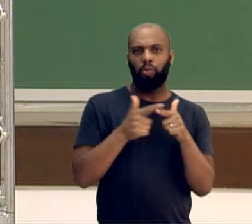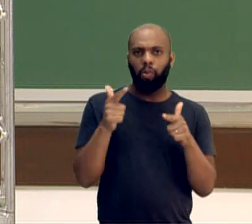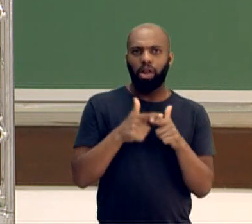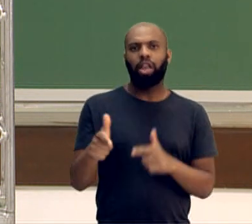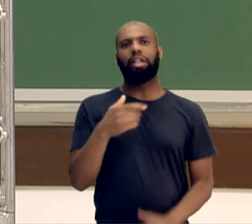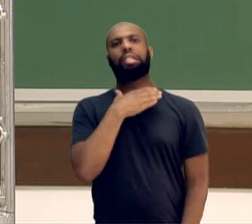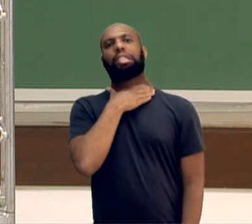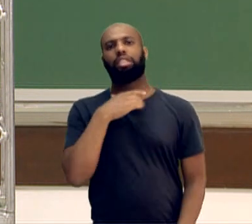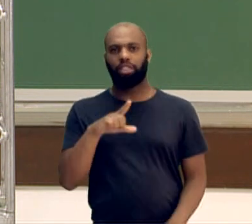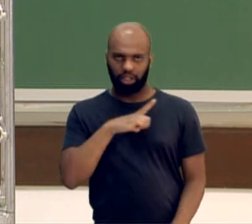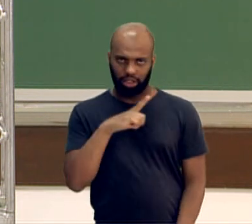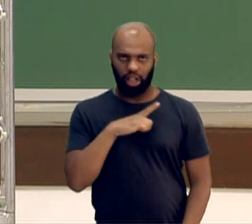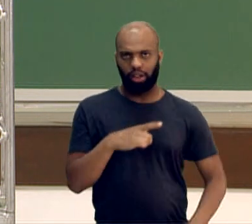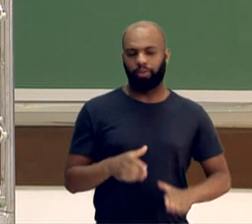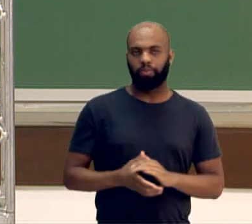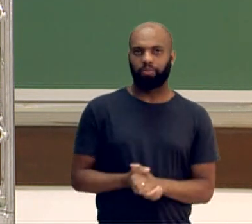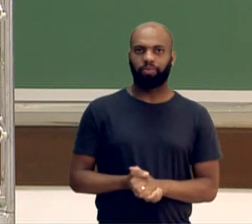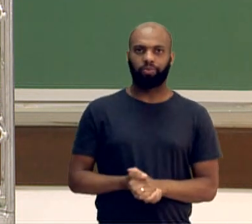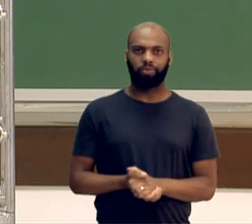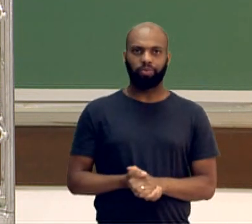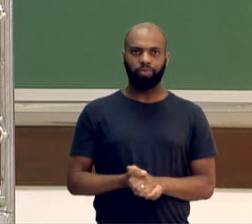por crises imensas?